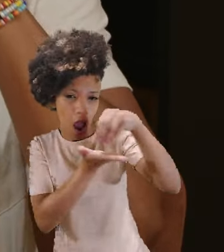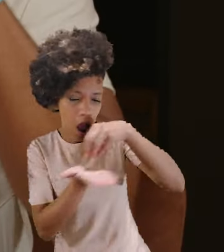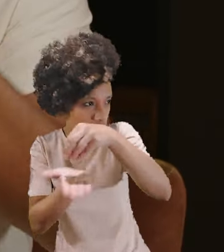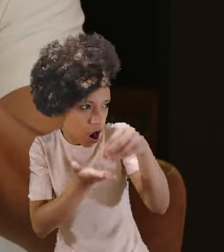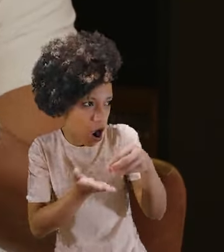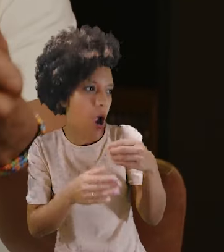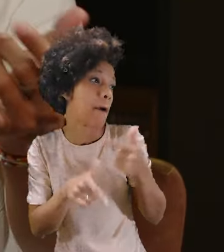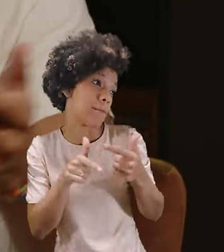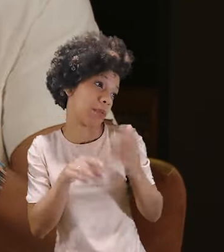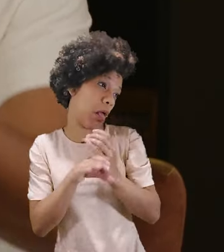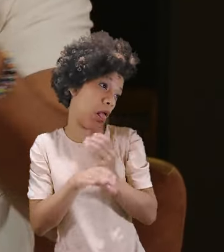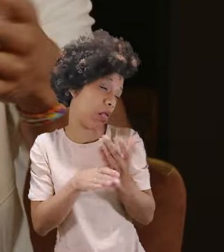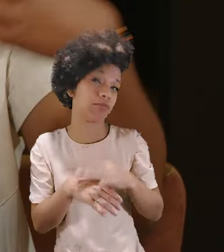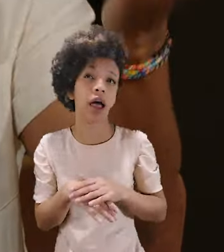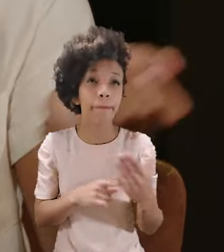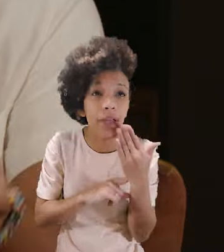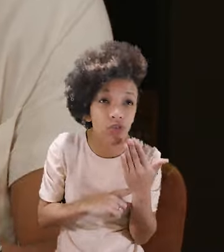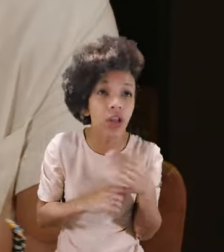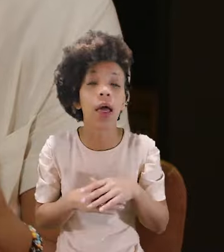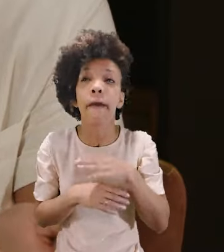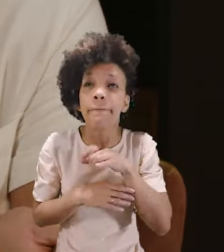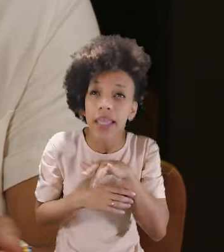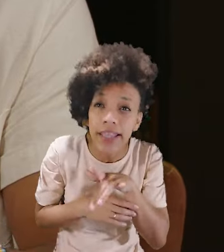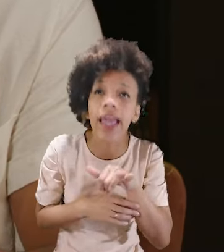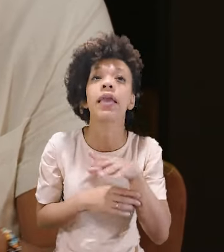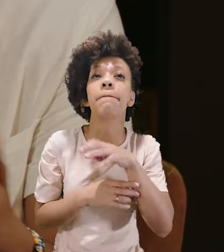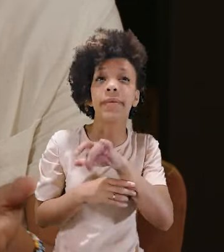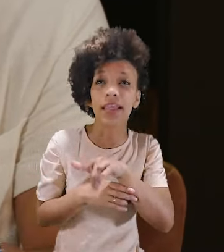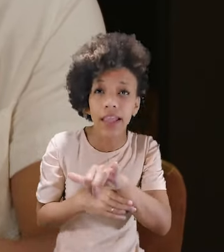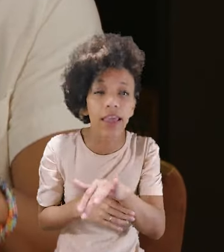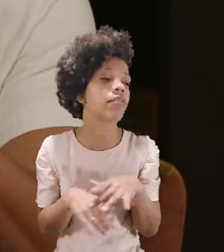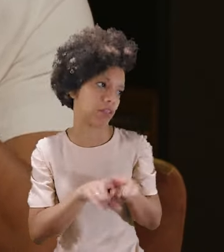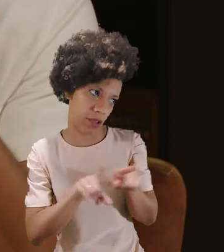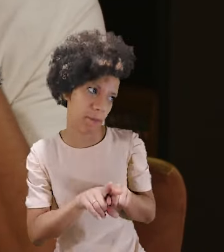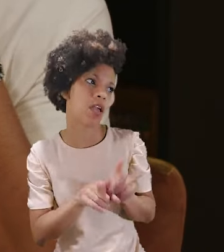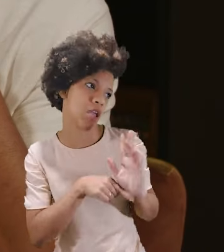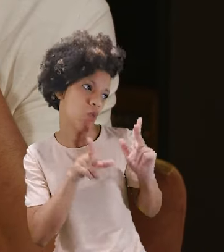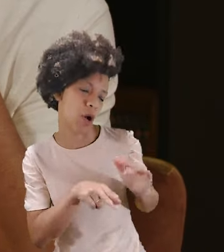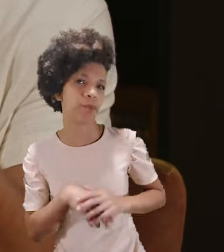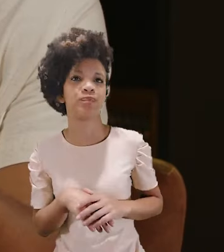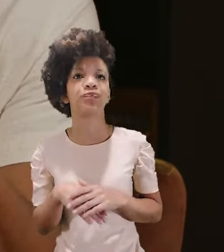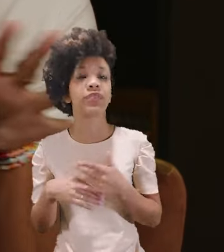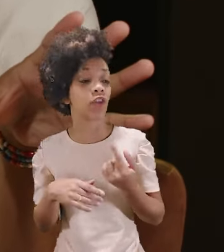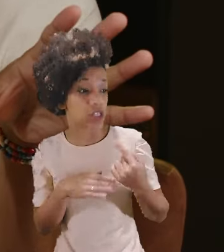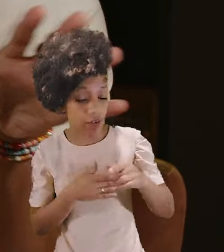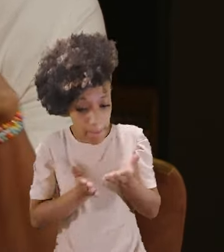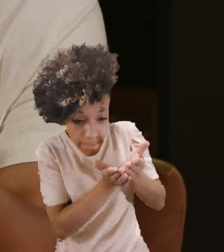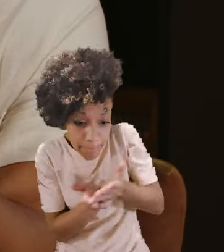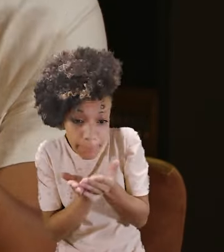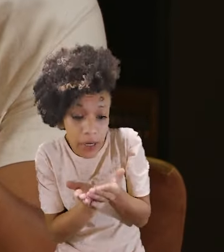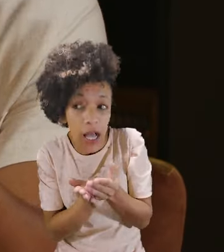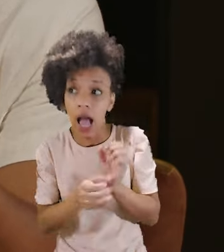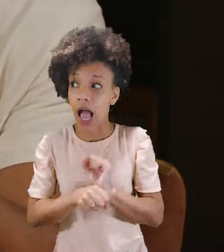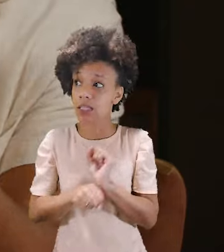localização e converte de comunicação para poder falar caraca o bebê aquela coisa assim aí né então você vai para os botes